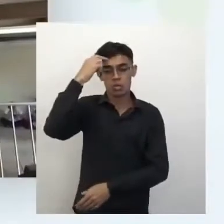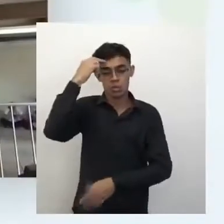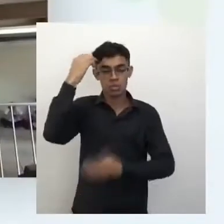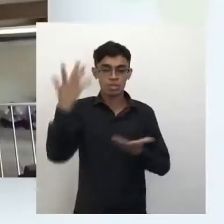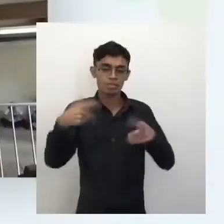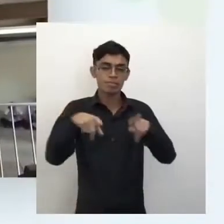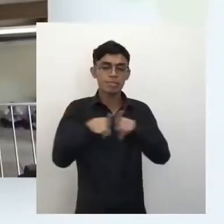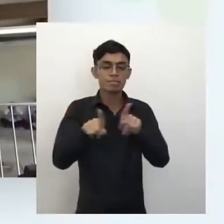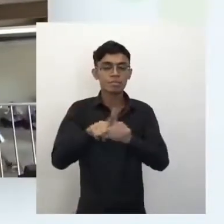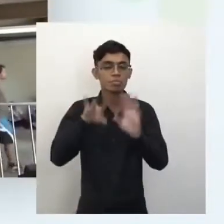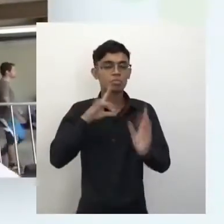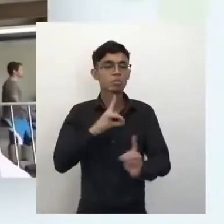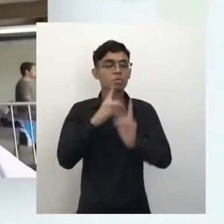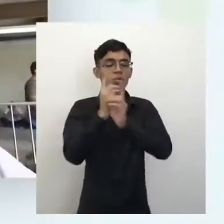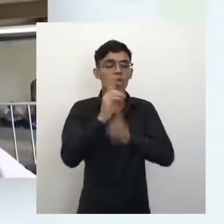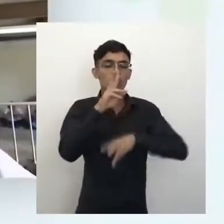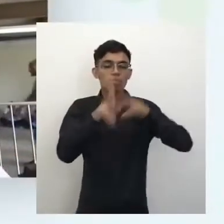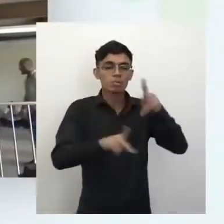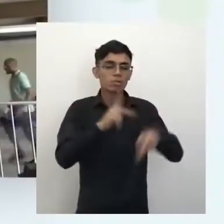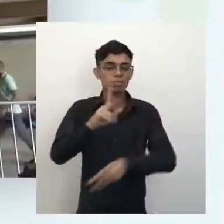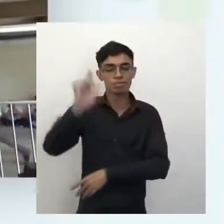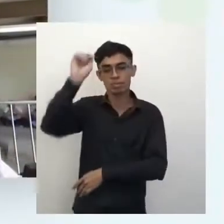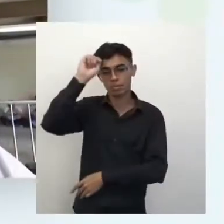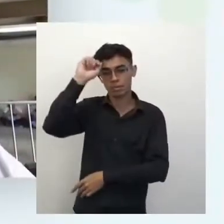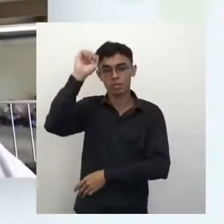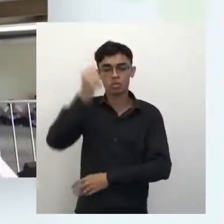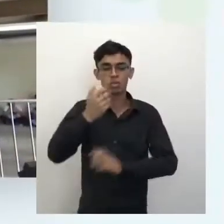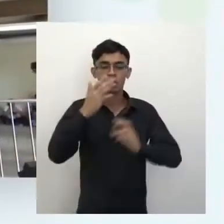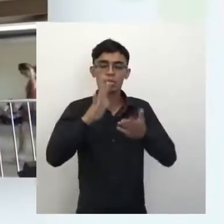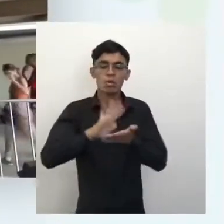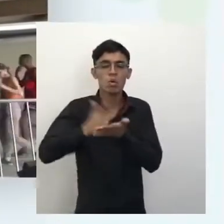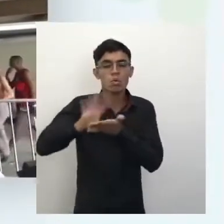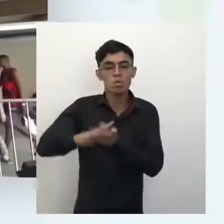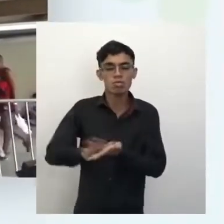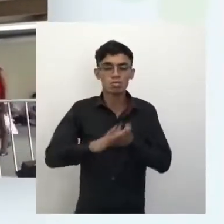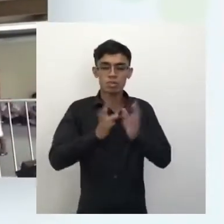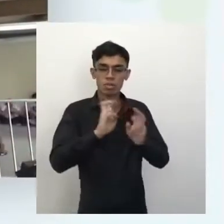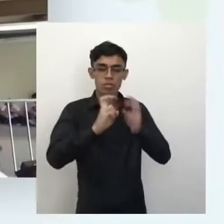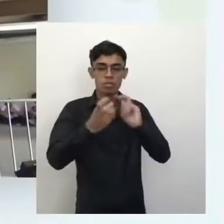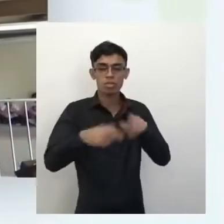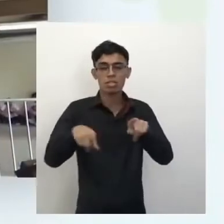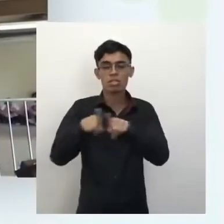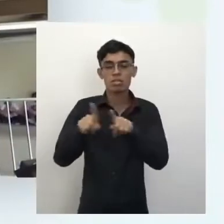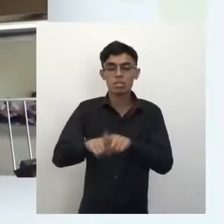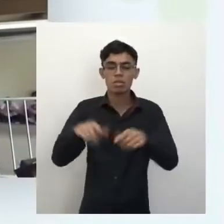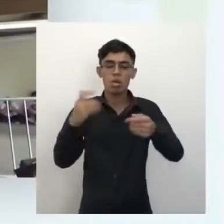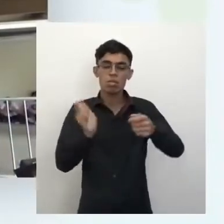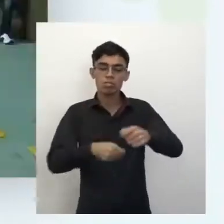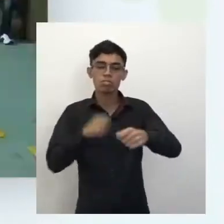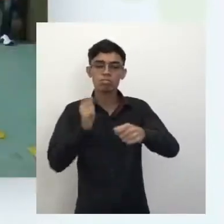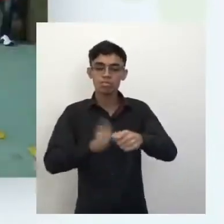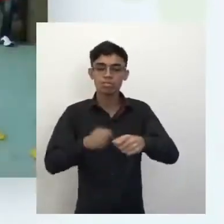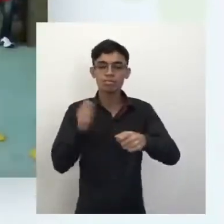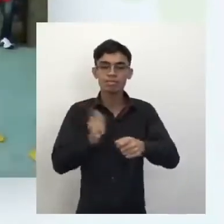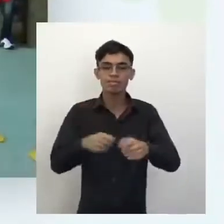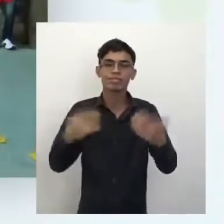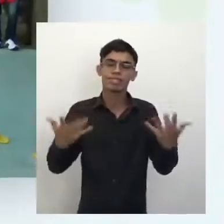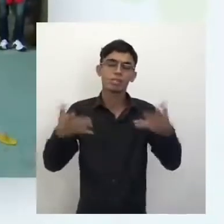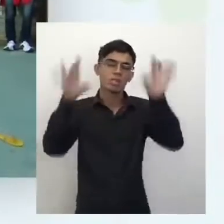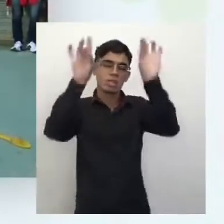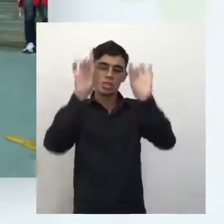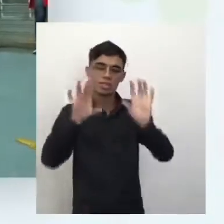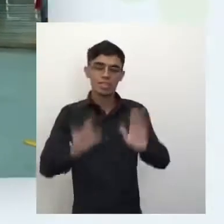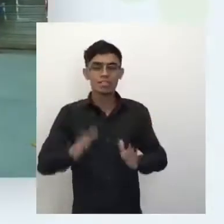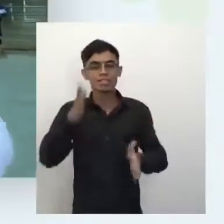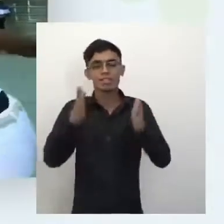cultura afro-brasileira, encontrar com o samba, com a capoeira, com o jongo, com o maculelê. Então, uma coisa inédita.